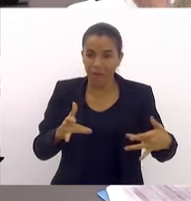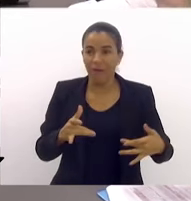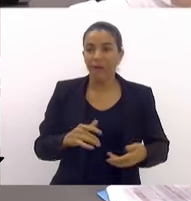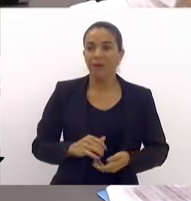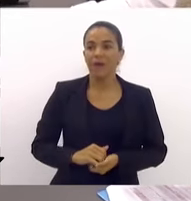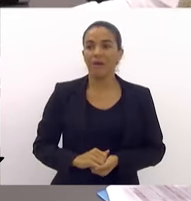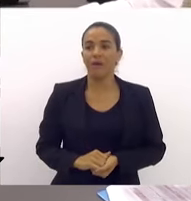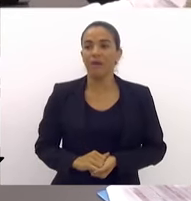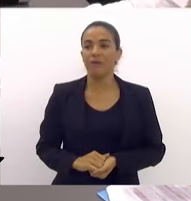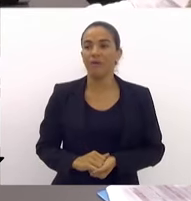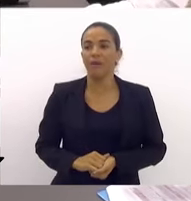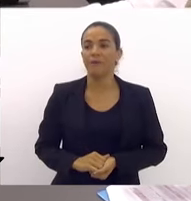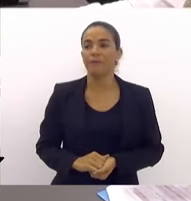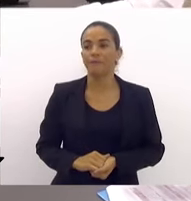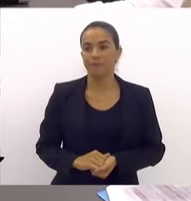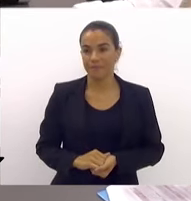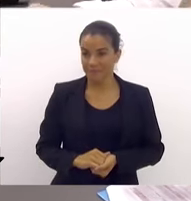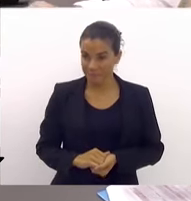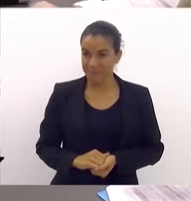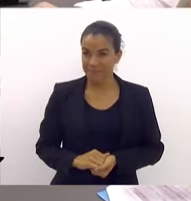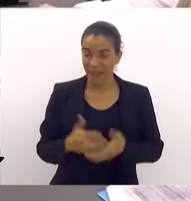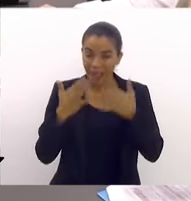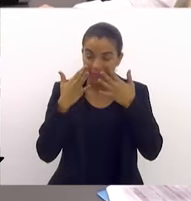outras coisas. Atenção. Né? Atenção.